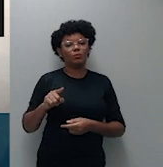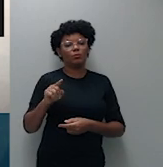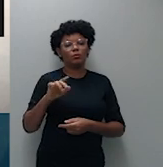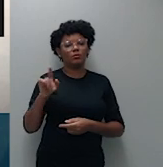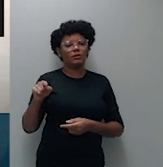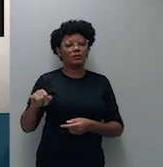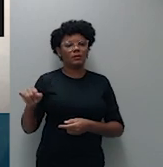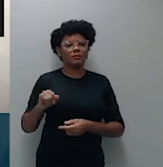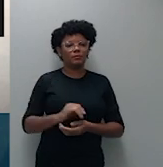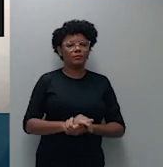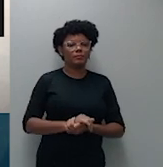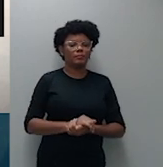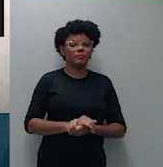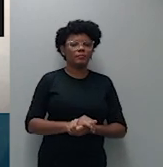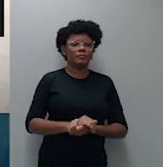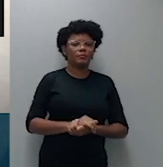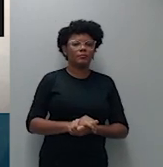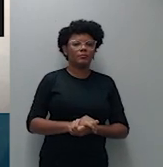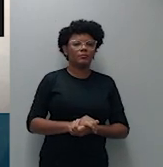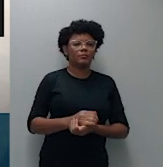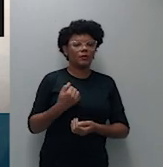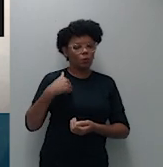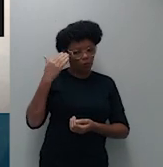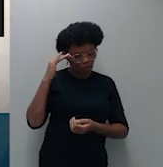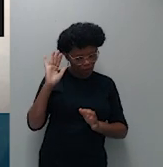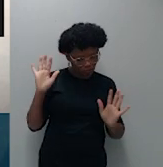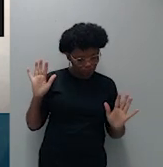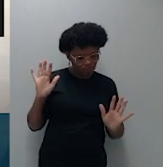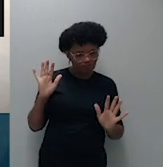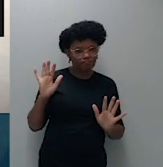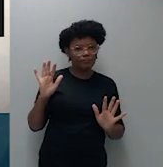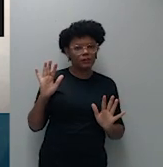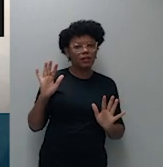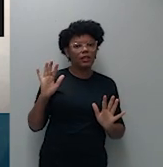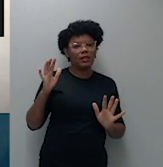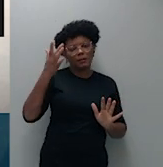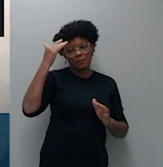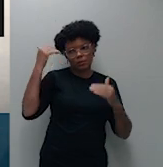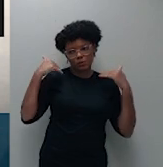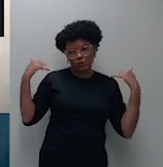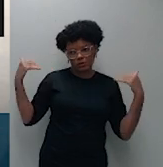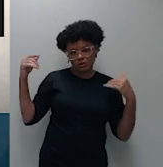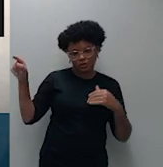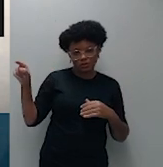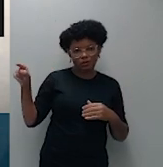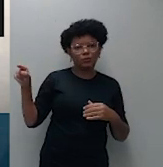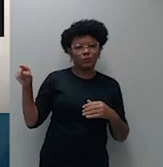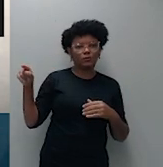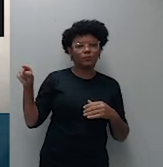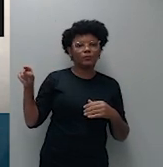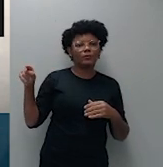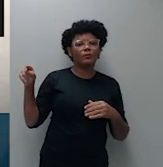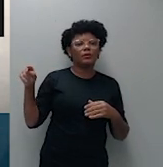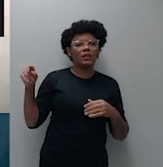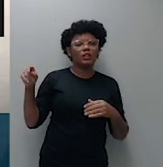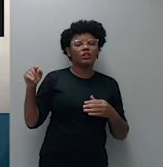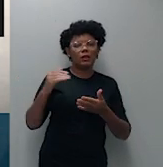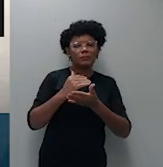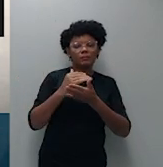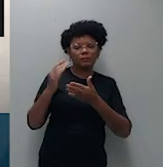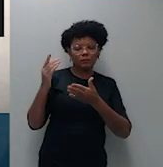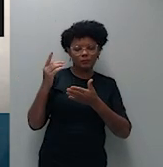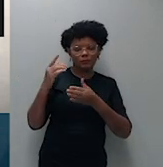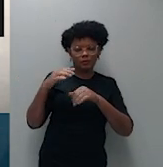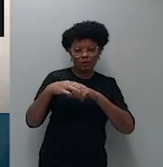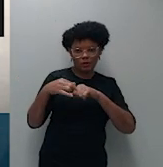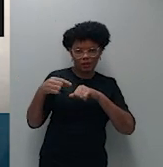é que eu entendo eu entendo que O legislador odeio do Marco civil da internet não